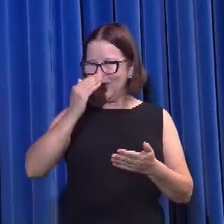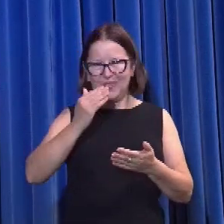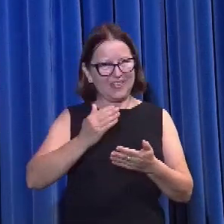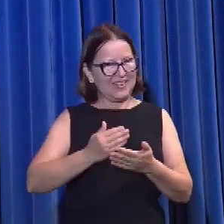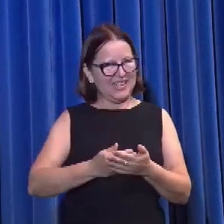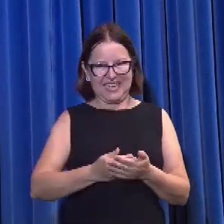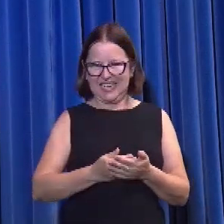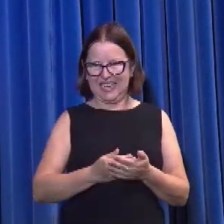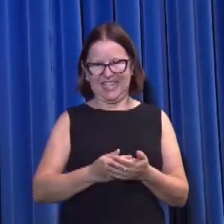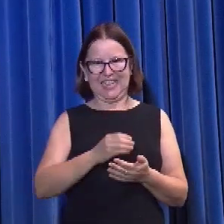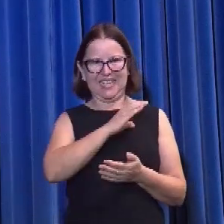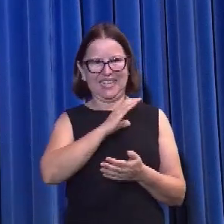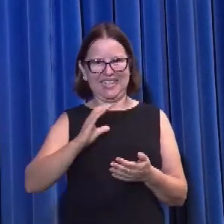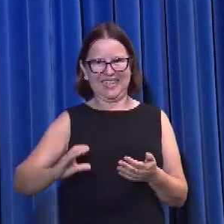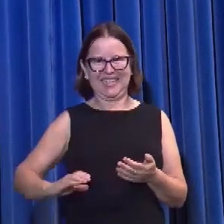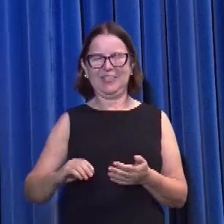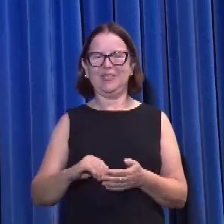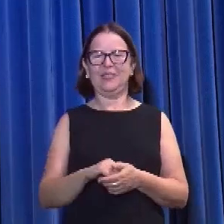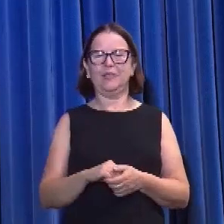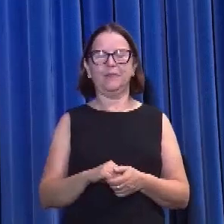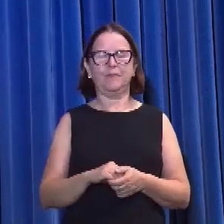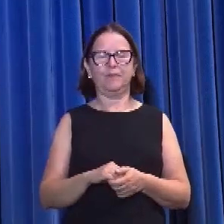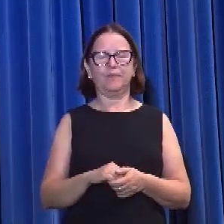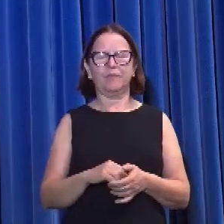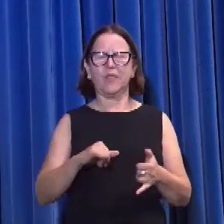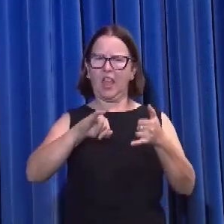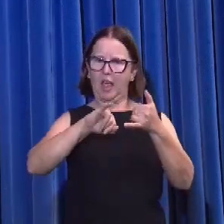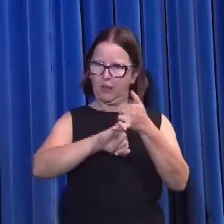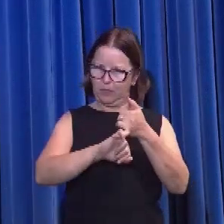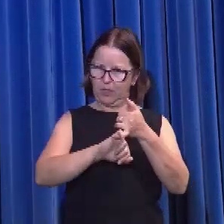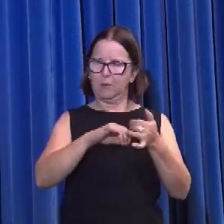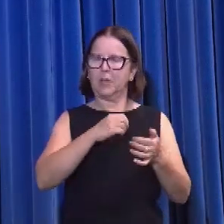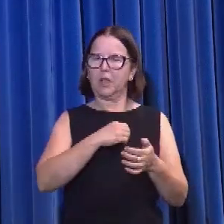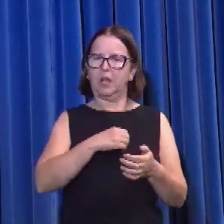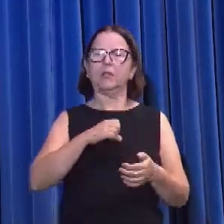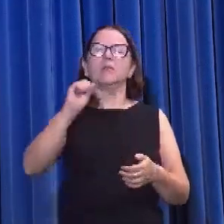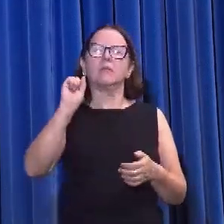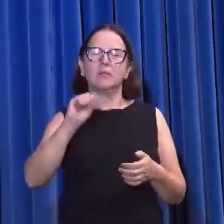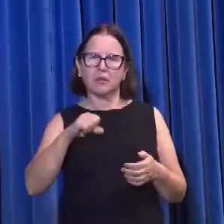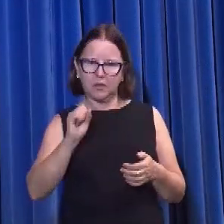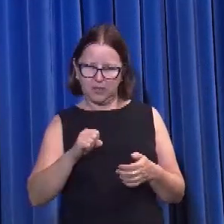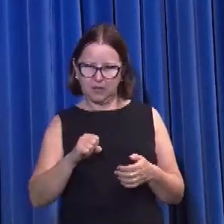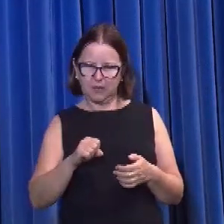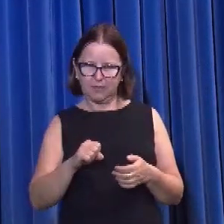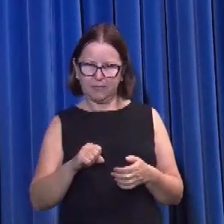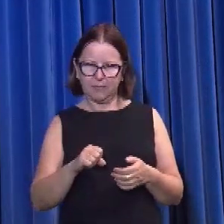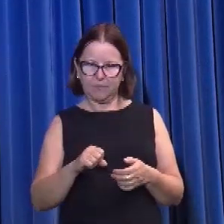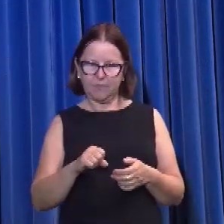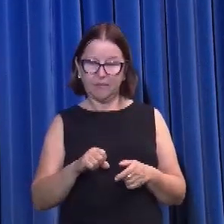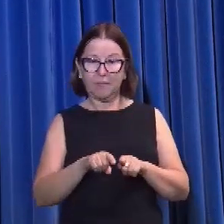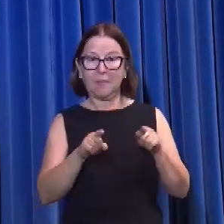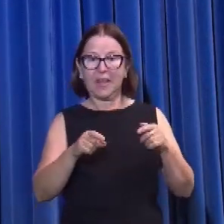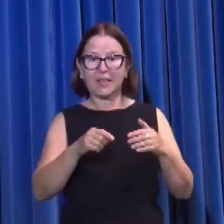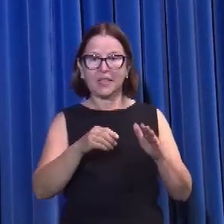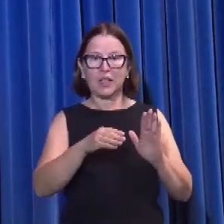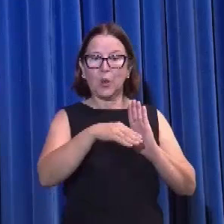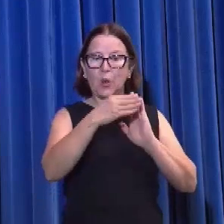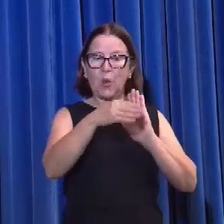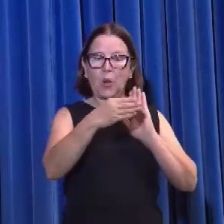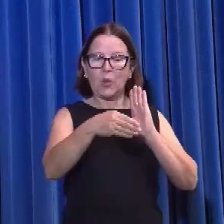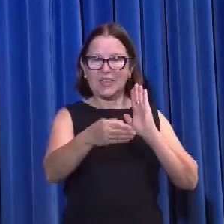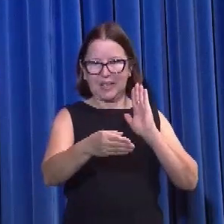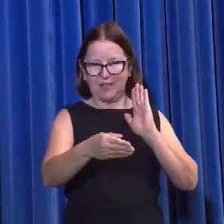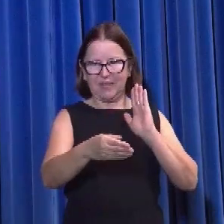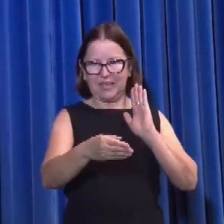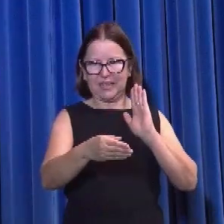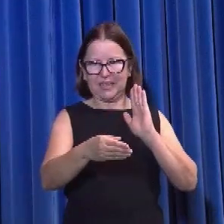É incredulidade. Adultério é pecado? É, mas é pecado consequente